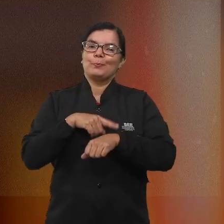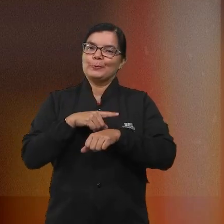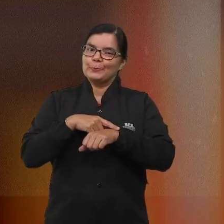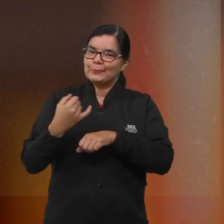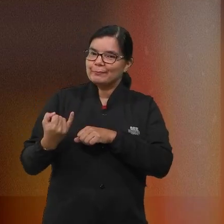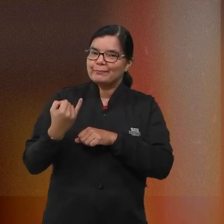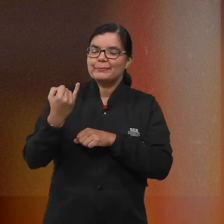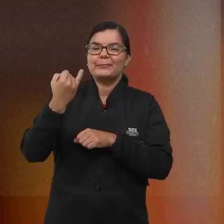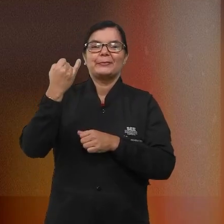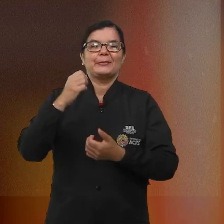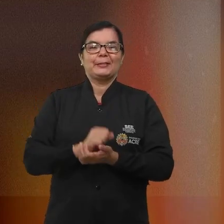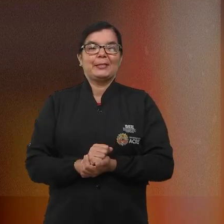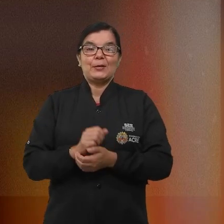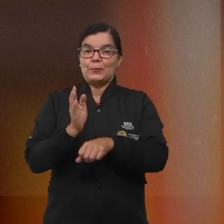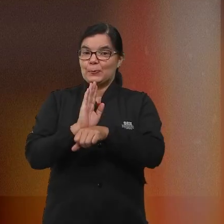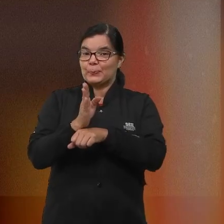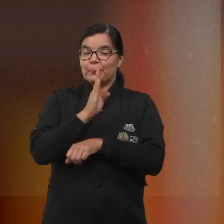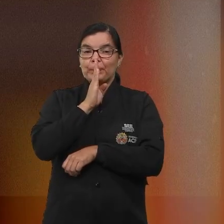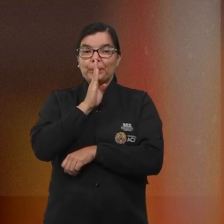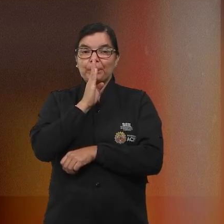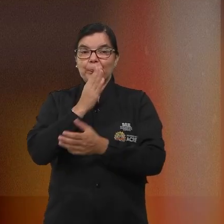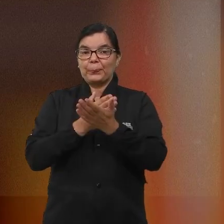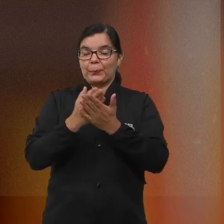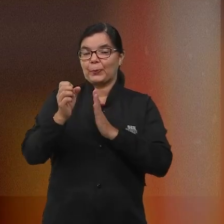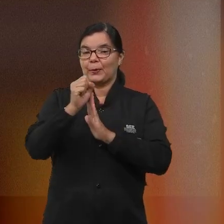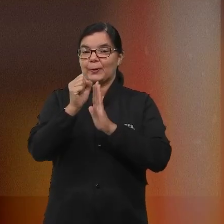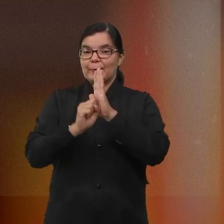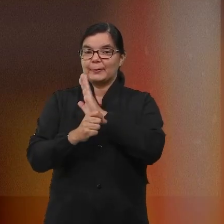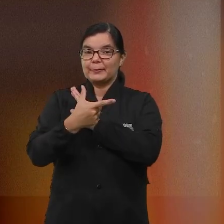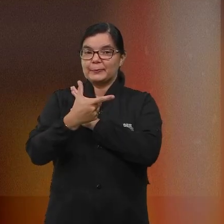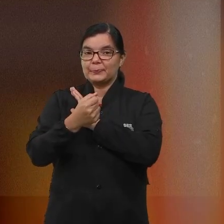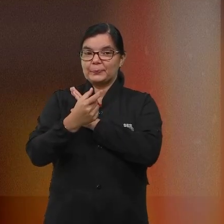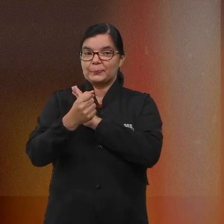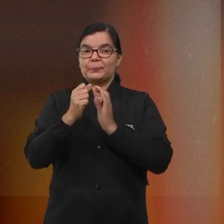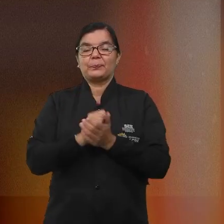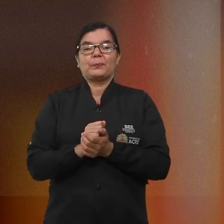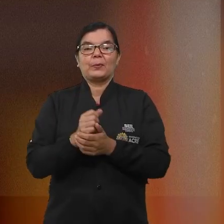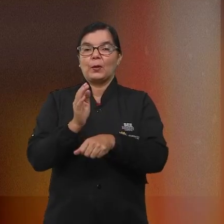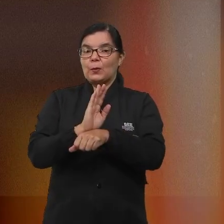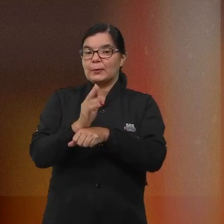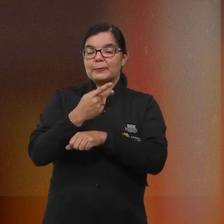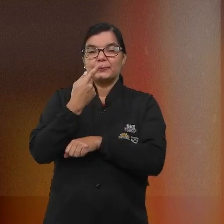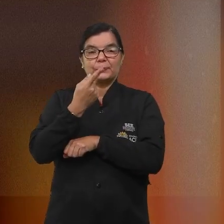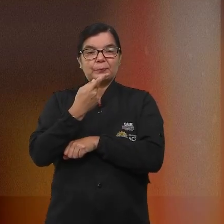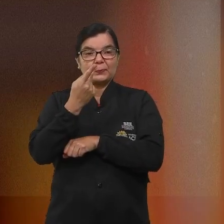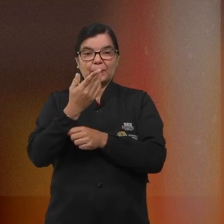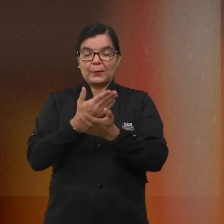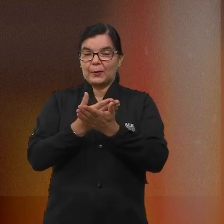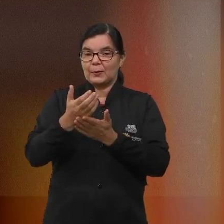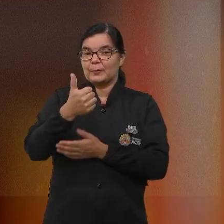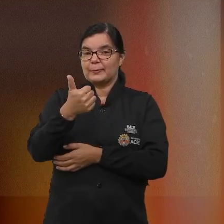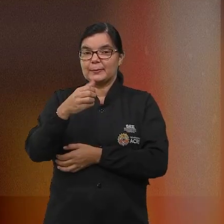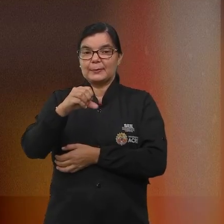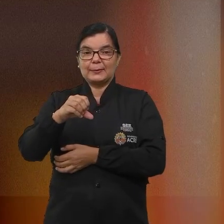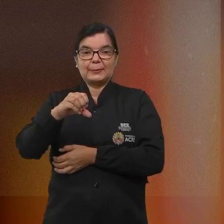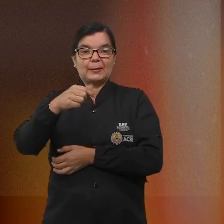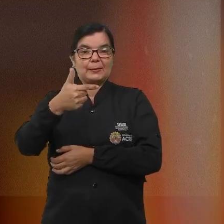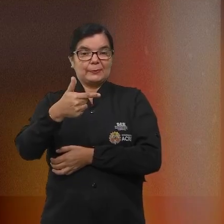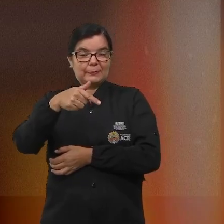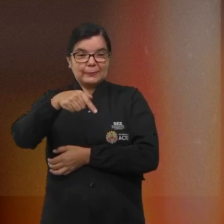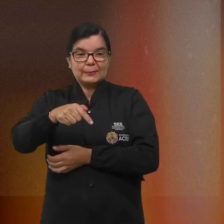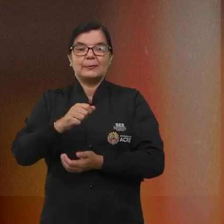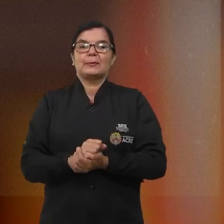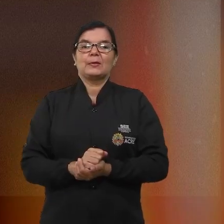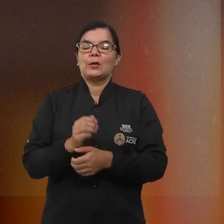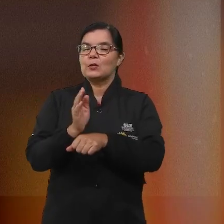muito marcante. O cinema mudo, que iniciou no século XX. O cinema falado, a partir de